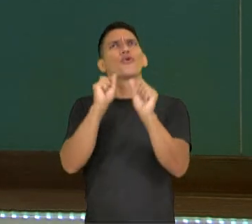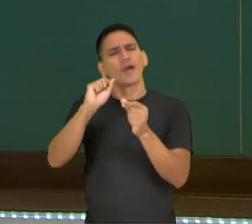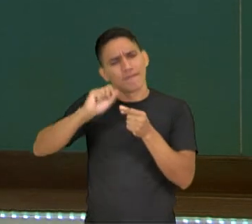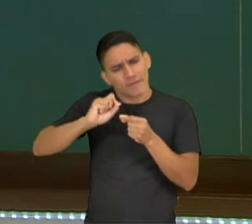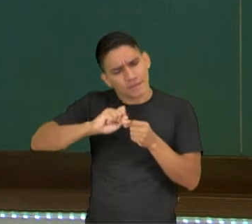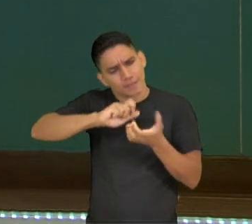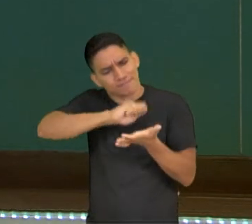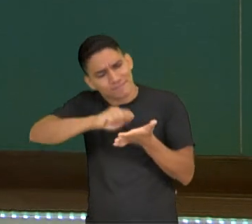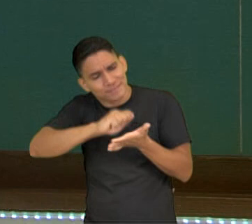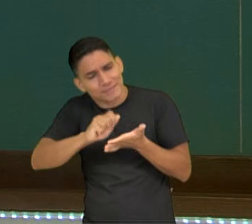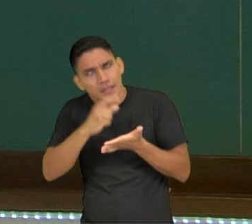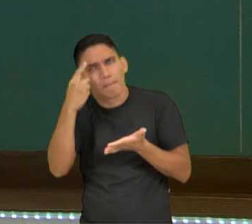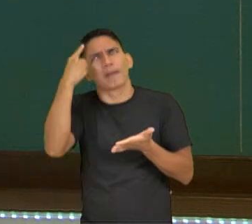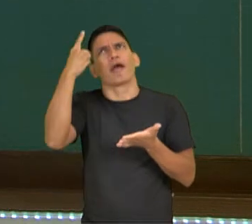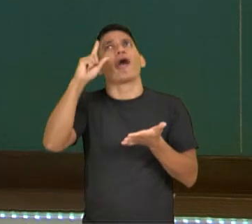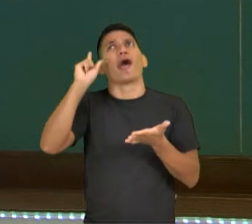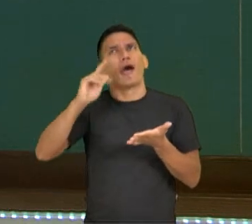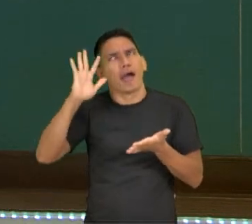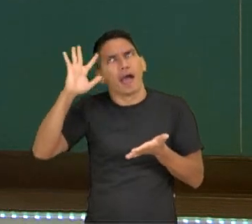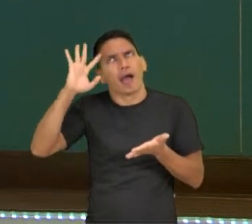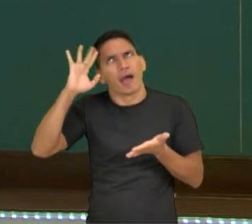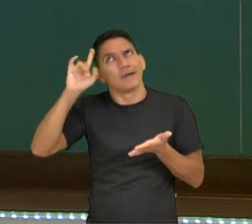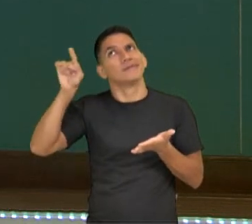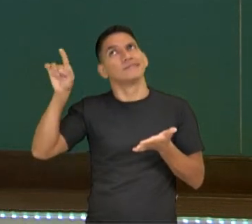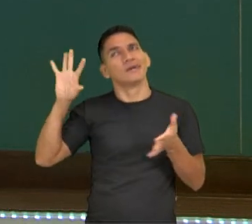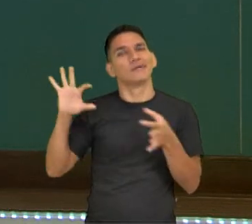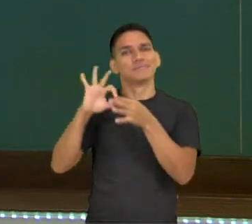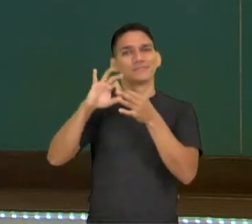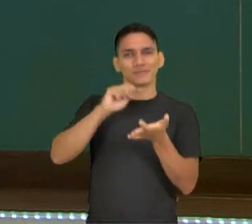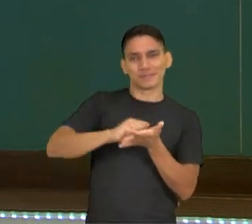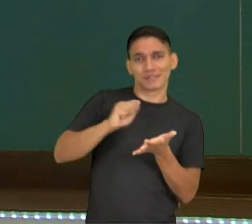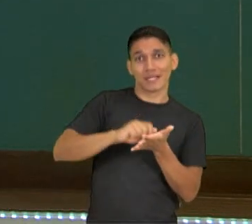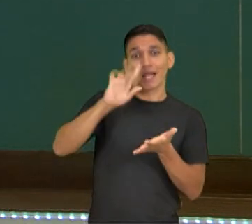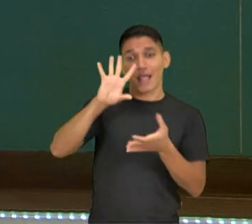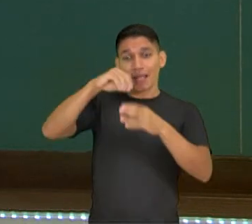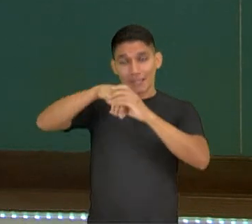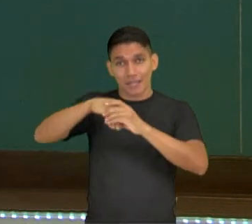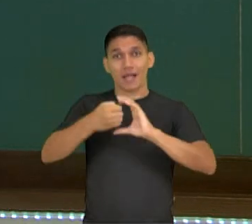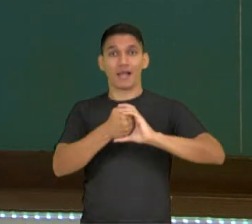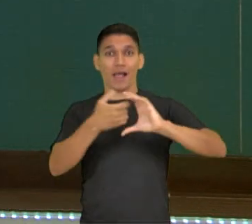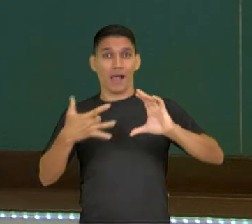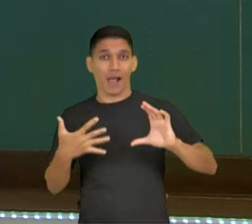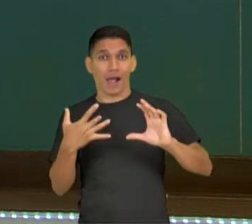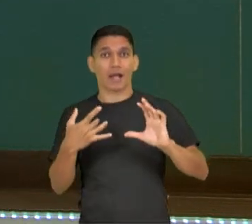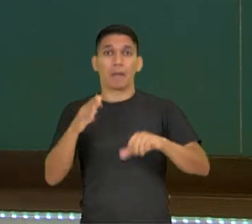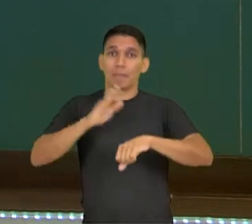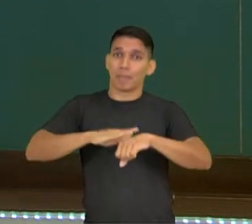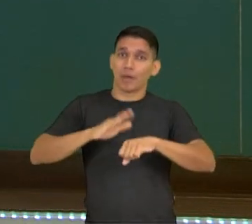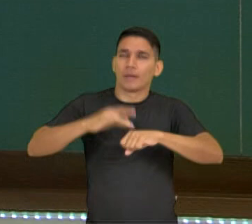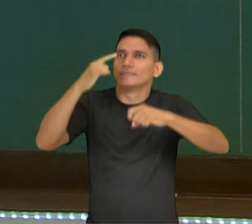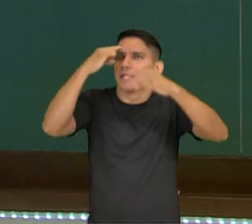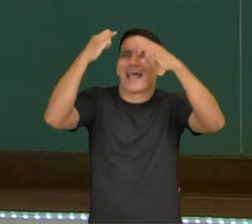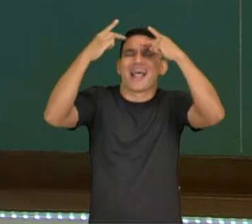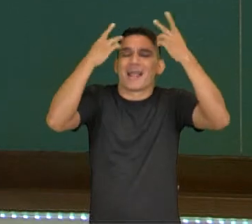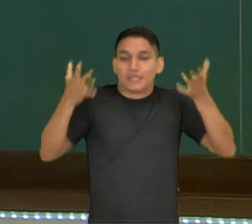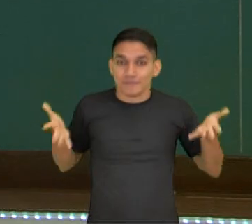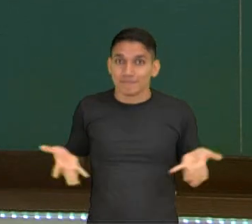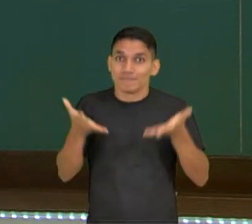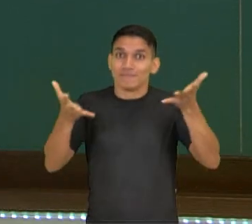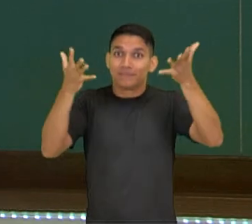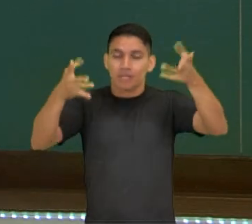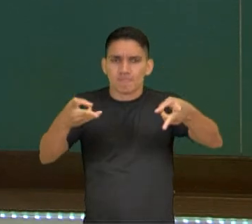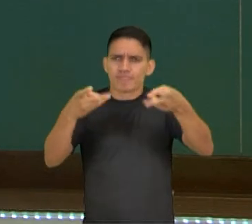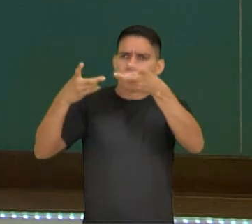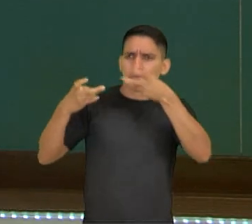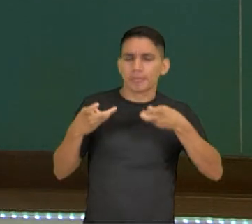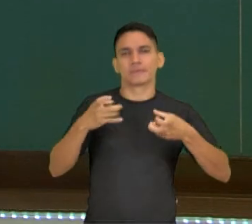seu caderno um jogo que você acha que entre nessas características aqui, principalmente que estimule a criatividade e